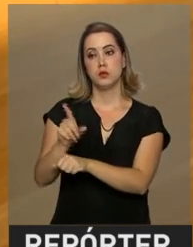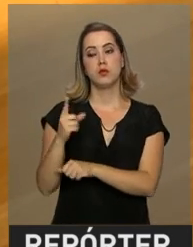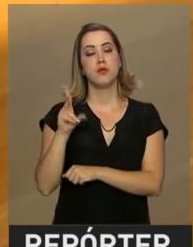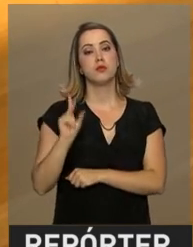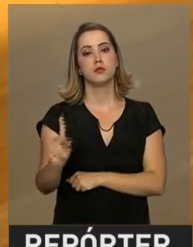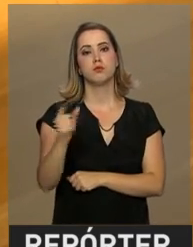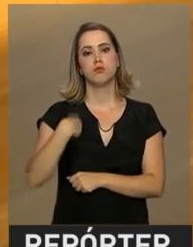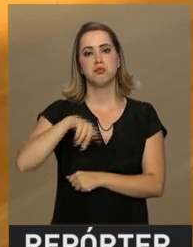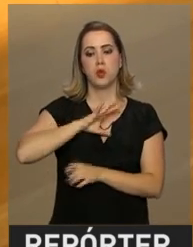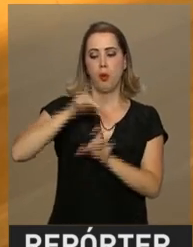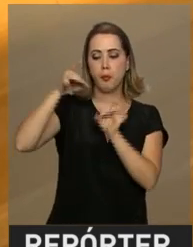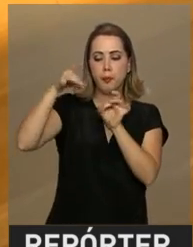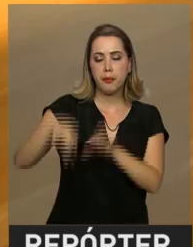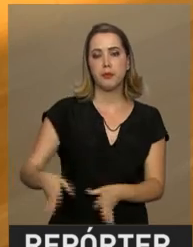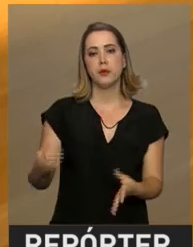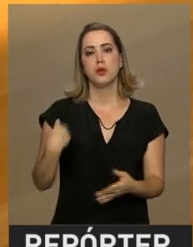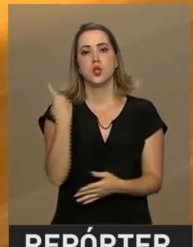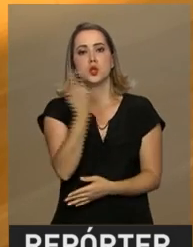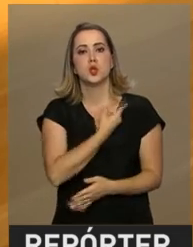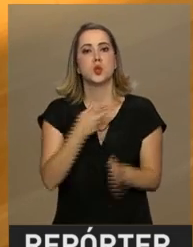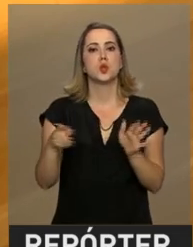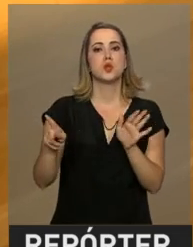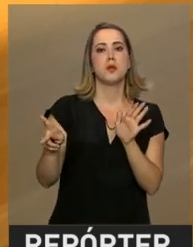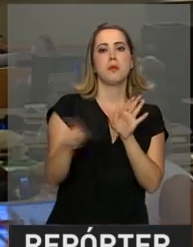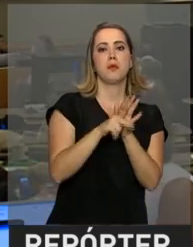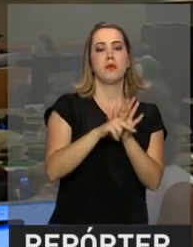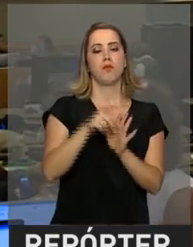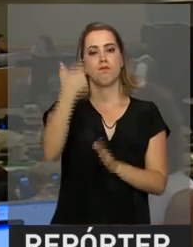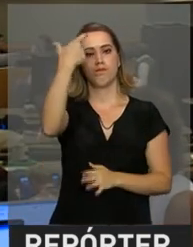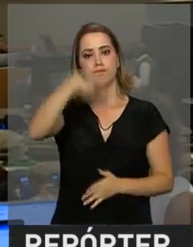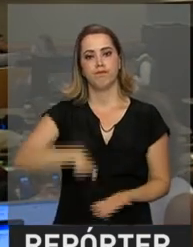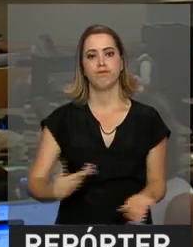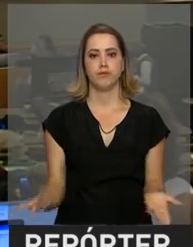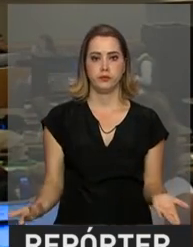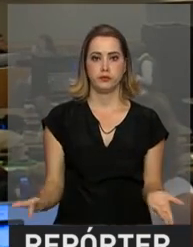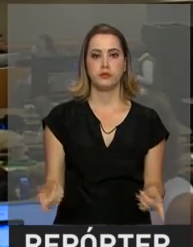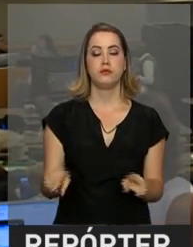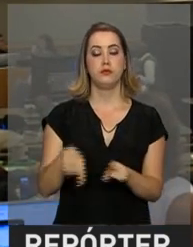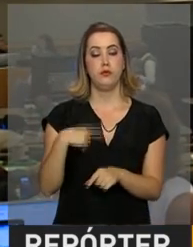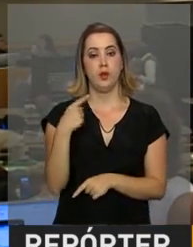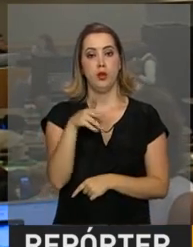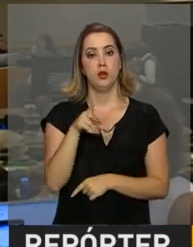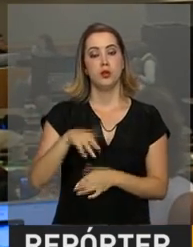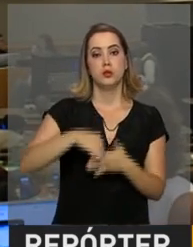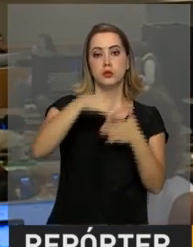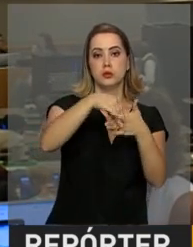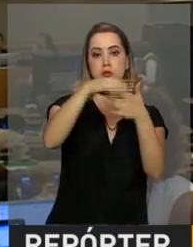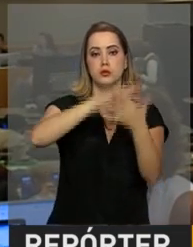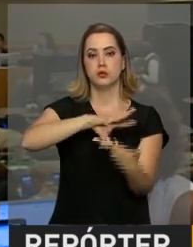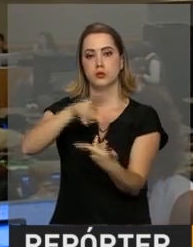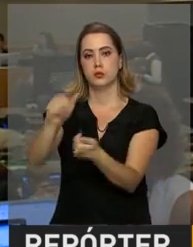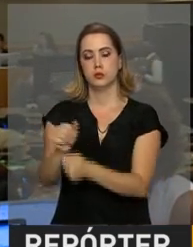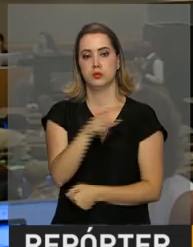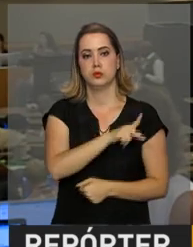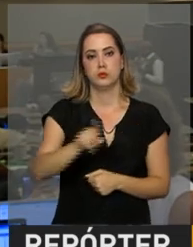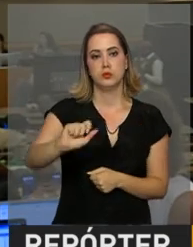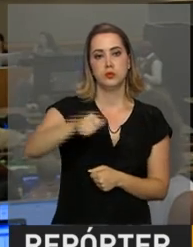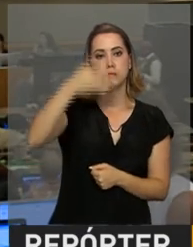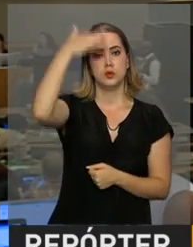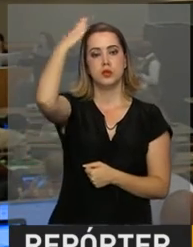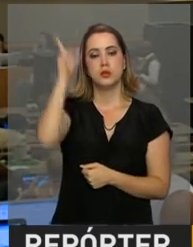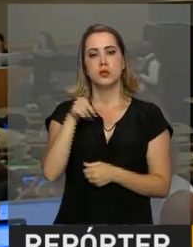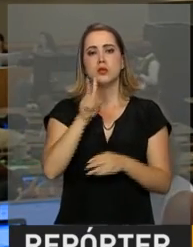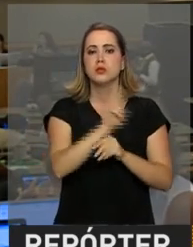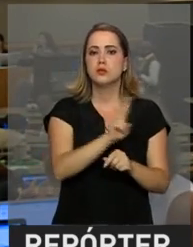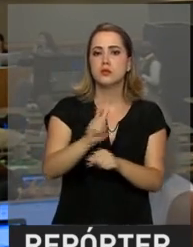estaremos abrindo mão da nossa própria humanidade para os líderes mundiais aqui nas nações unidas o presidente michel temer defendeu que a